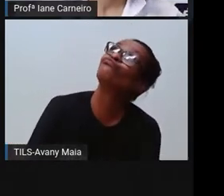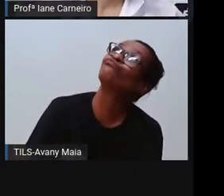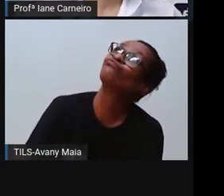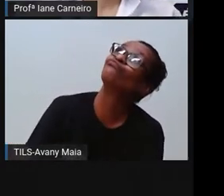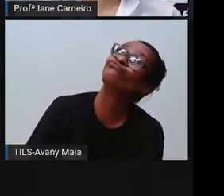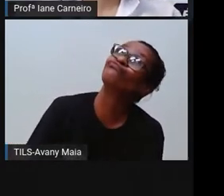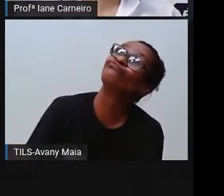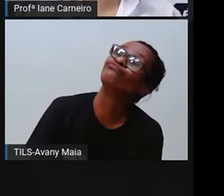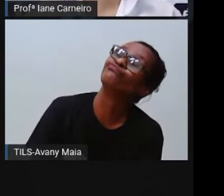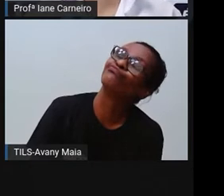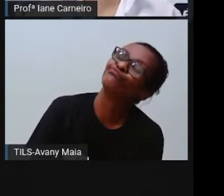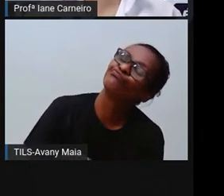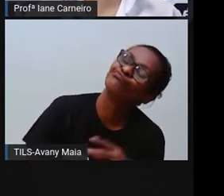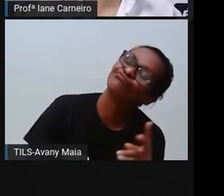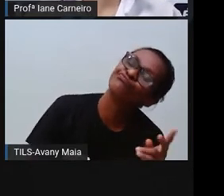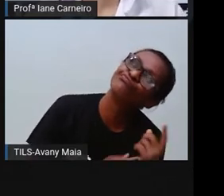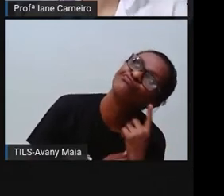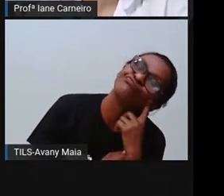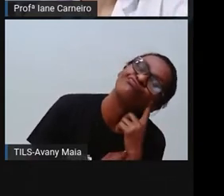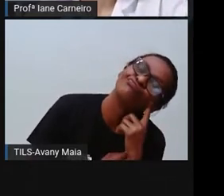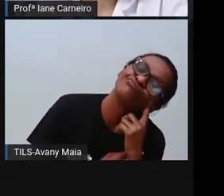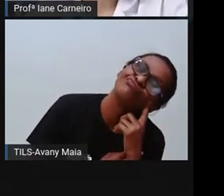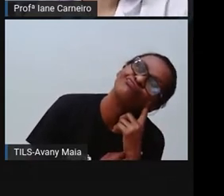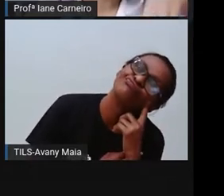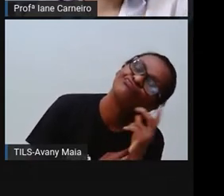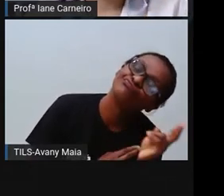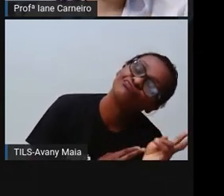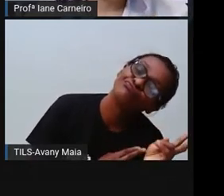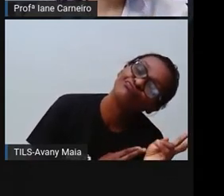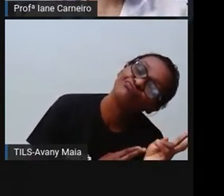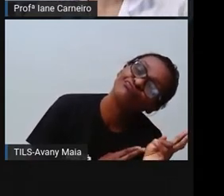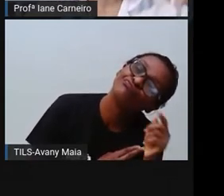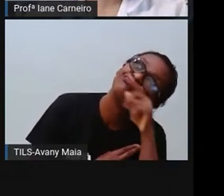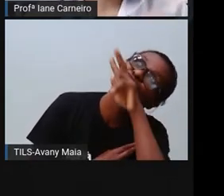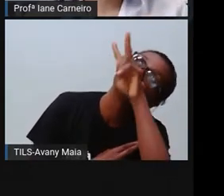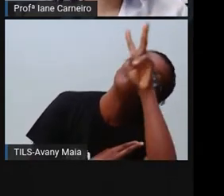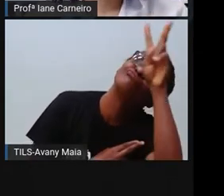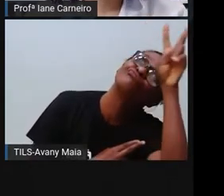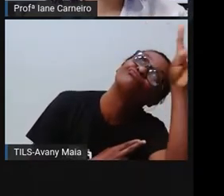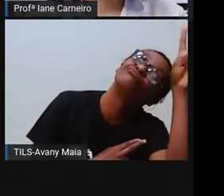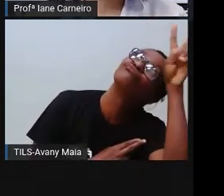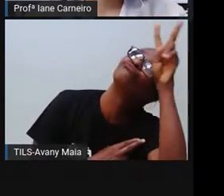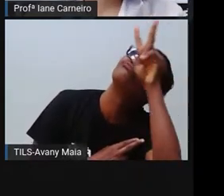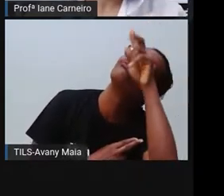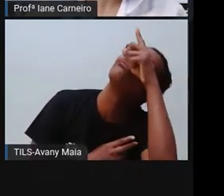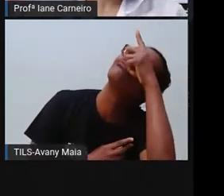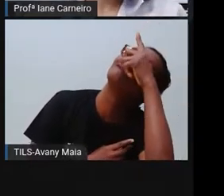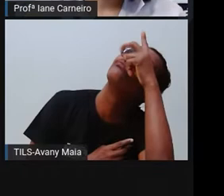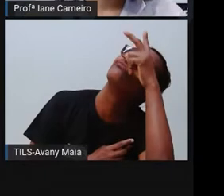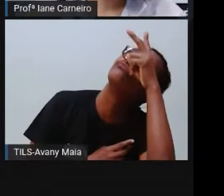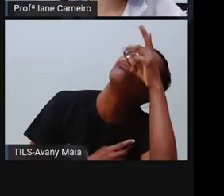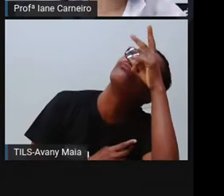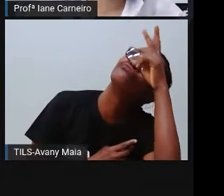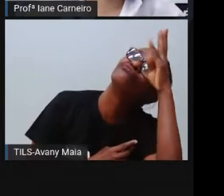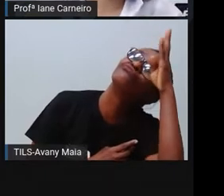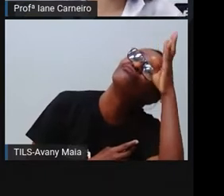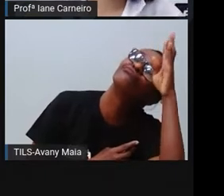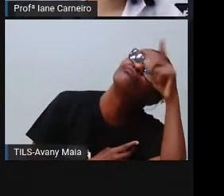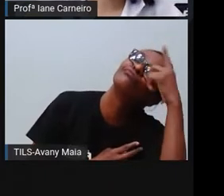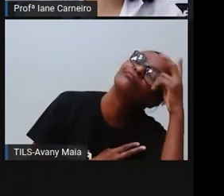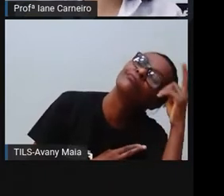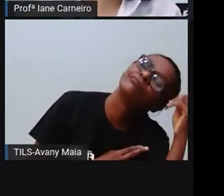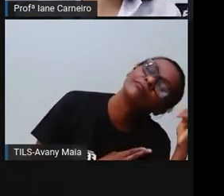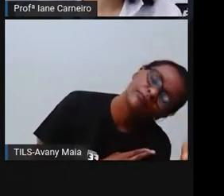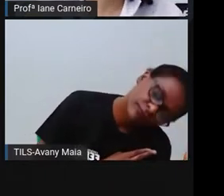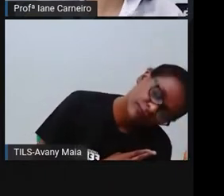telhado. E aí ficava contando as telhas, a gente ficava contando ovelhinhas até o sono chegar,